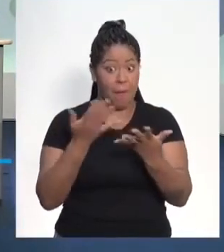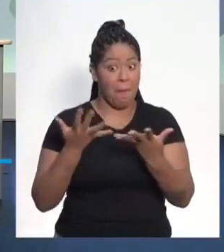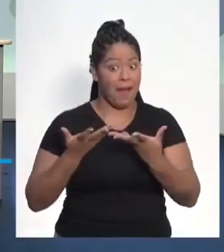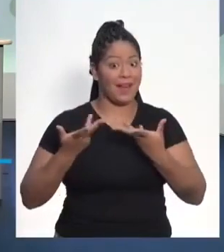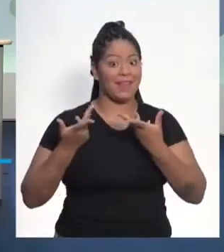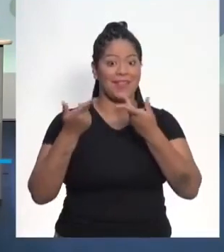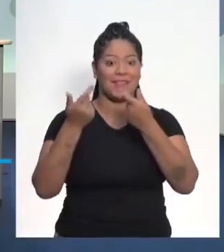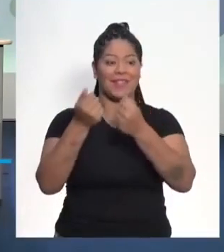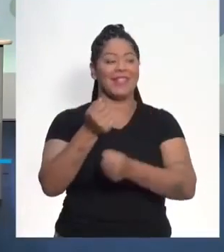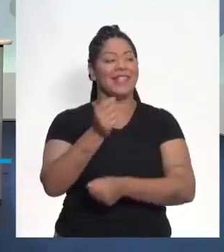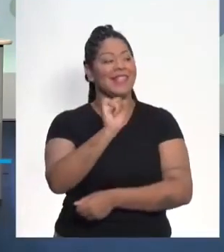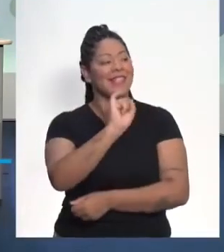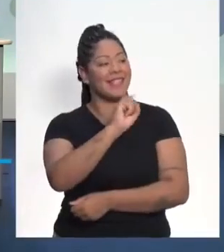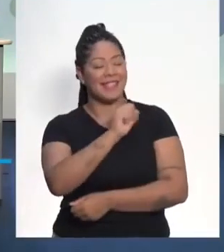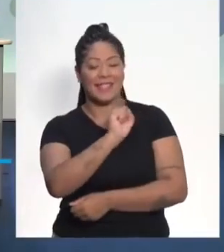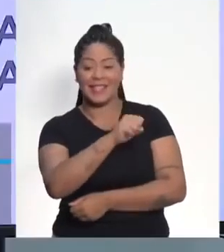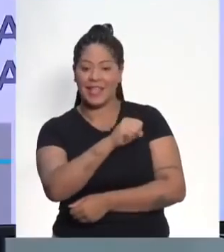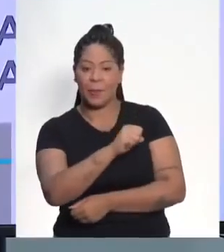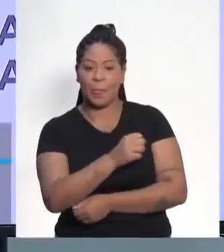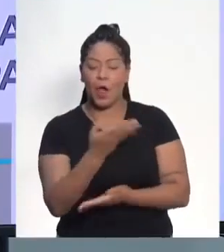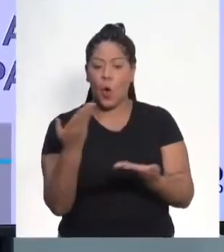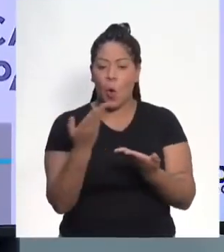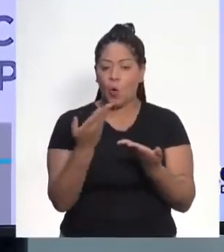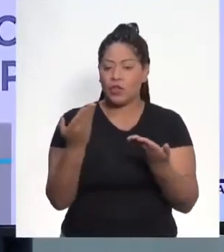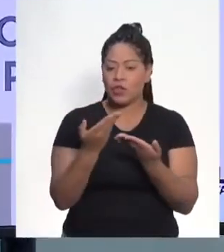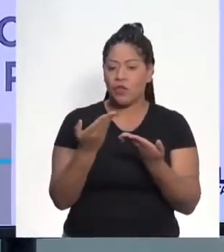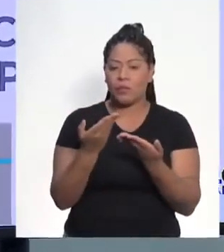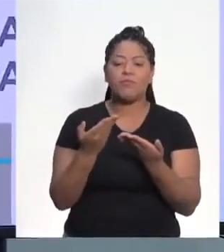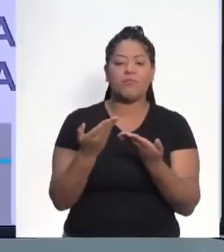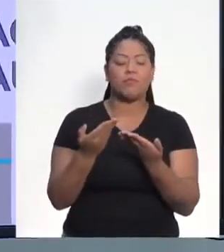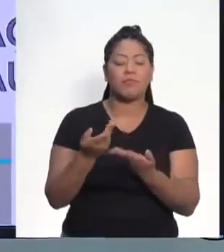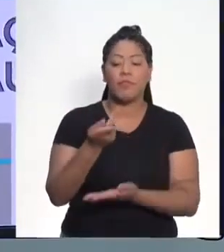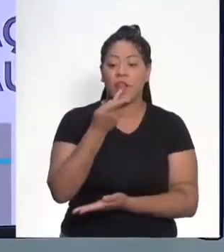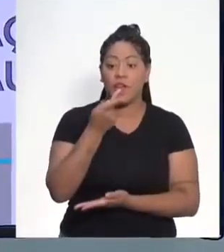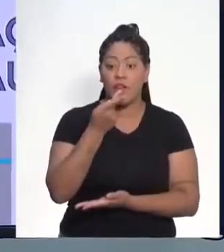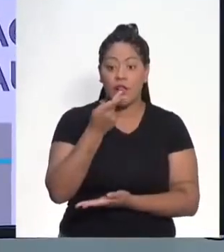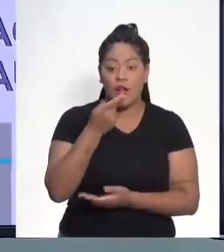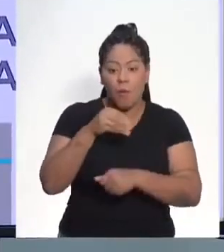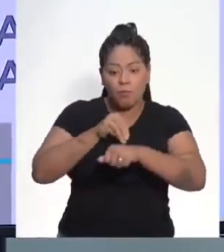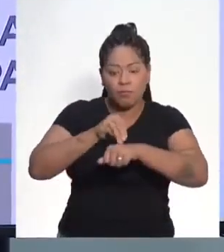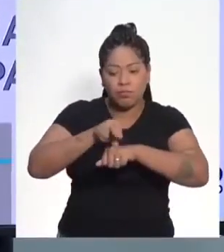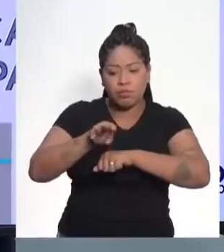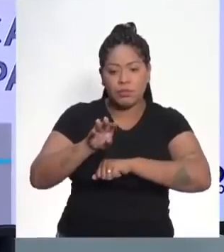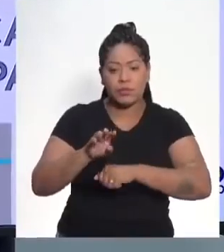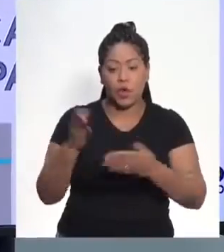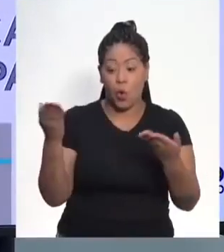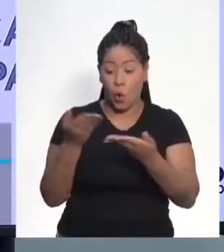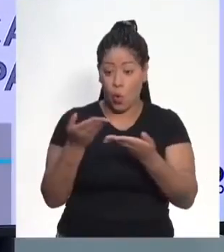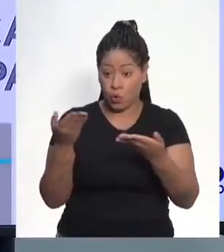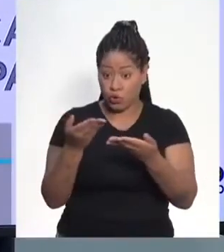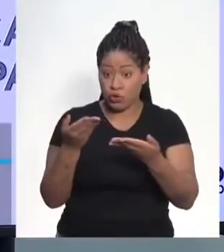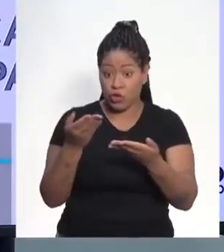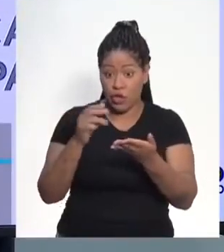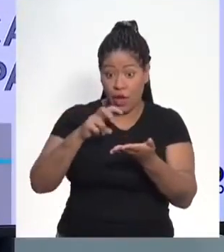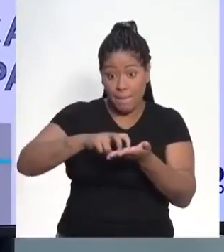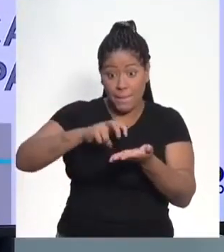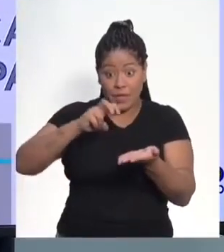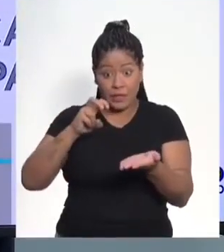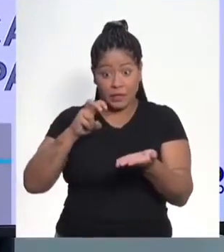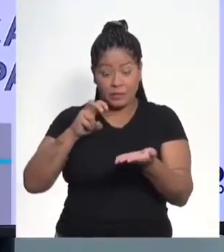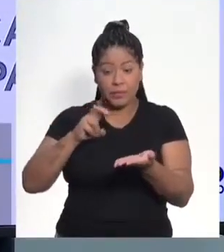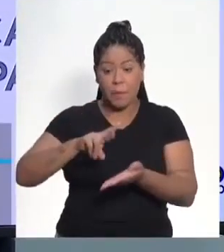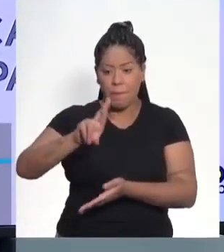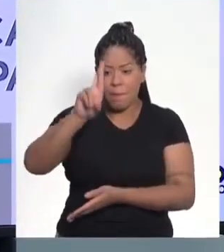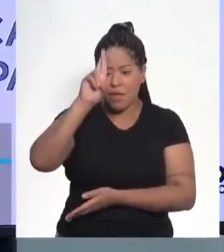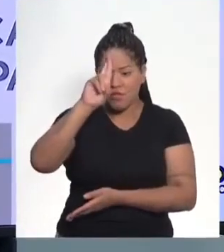Certo, Alessandra. Aproveitar e falar os recadinhos que vai acontecer essa semana, né? Hoje, amanhã e depois, a partir do meio-dia, né, Alessandra?